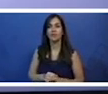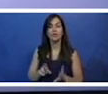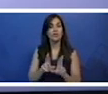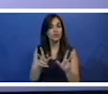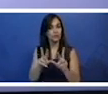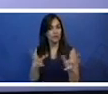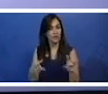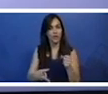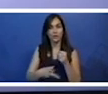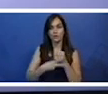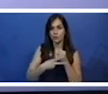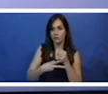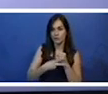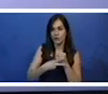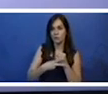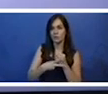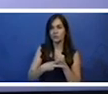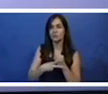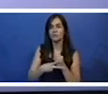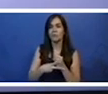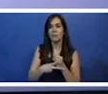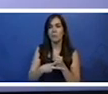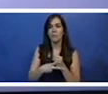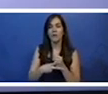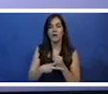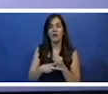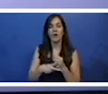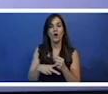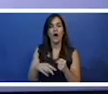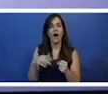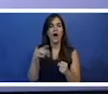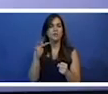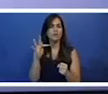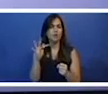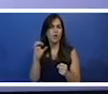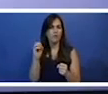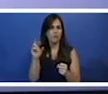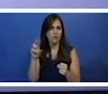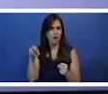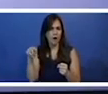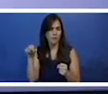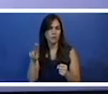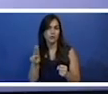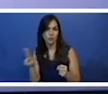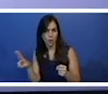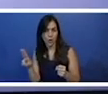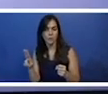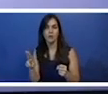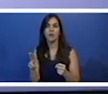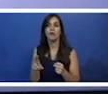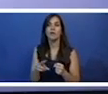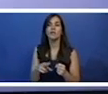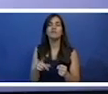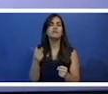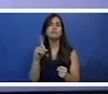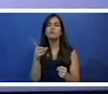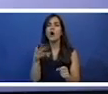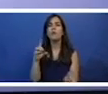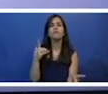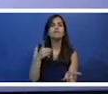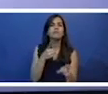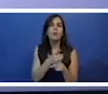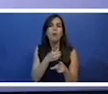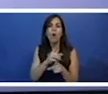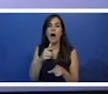Diferentemente dos verbos conjugados, as formas nominais, com exceção do infinitivo pessoal, não identificam